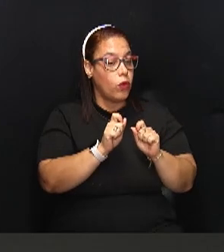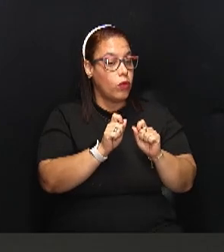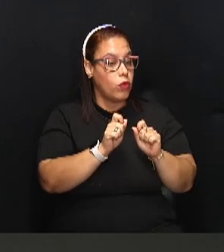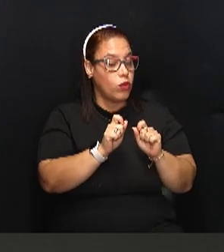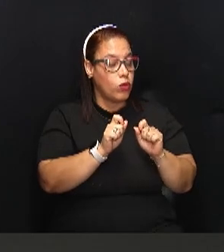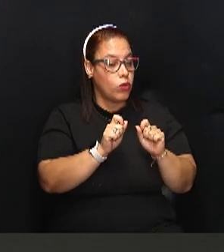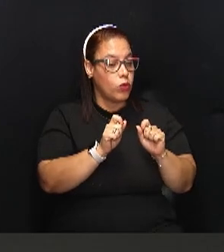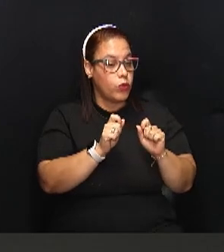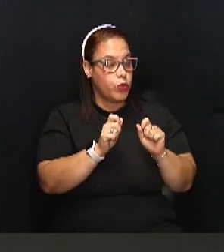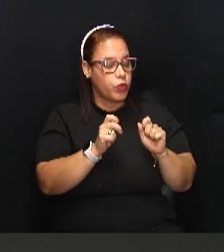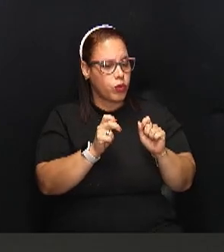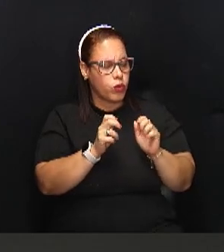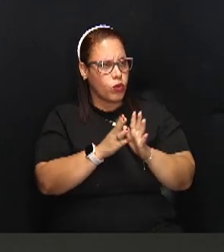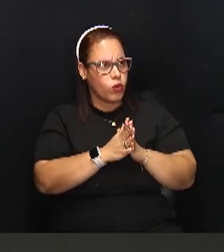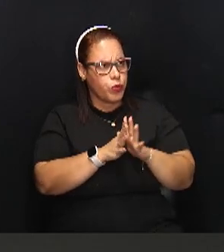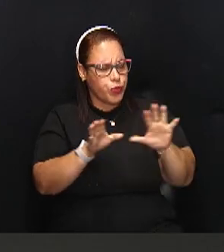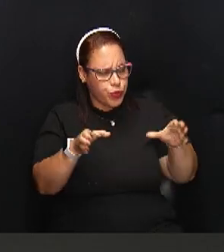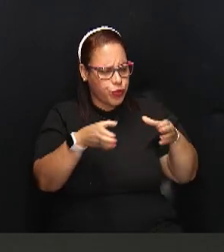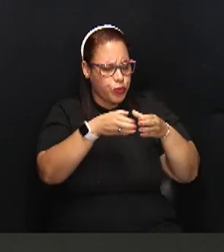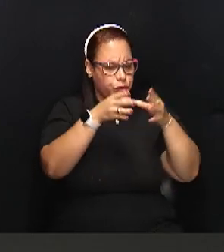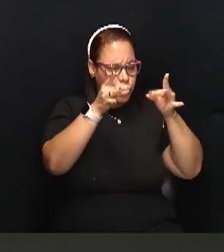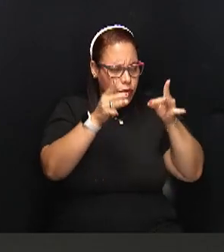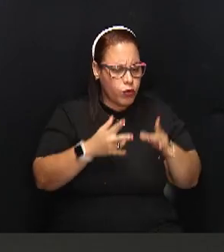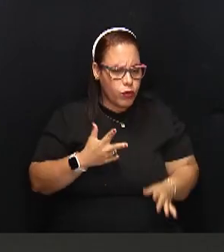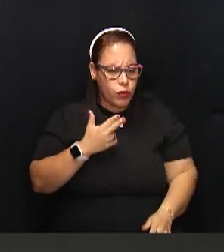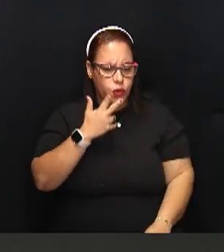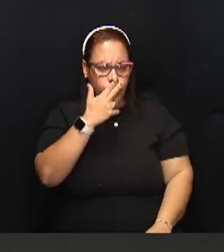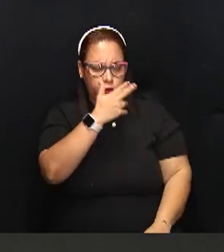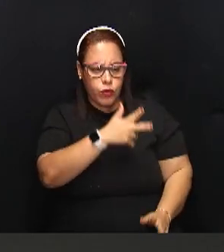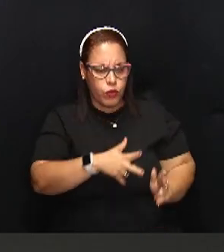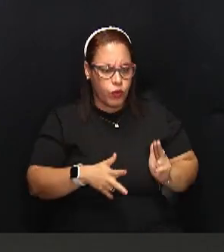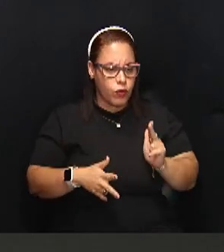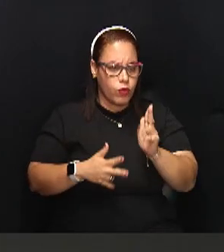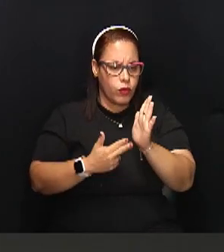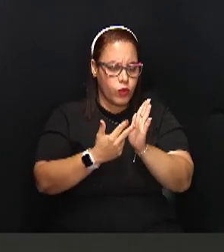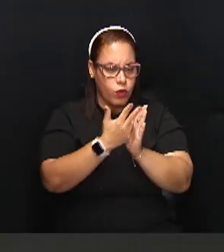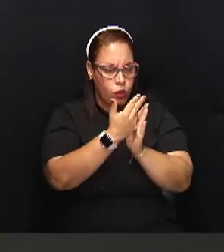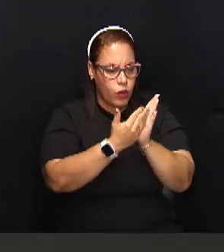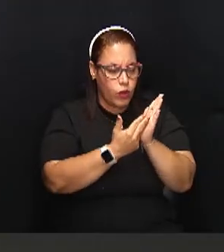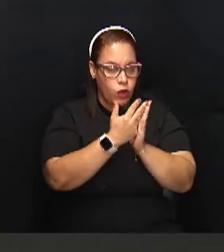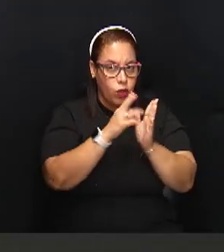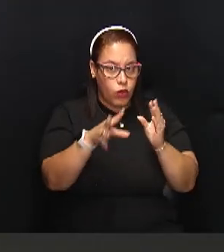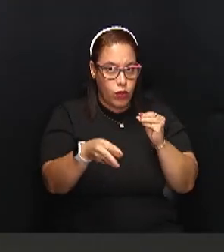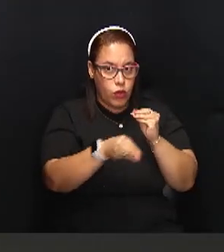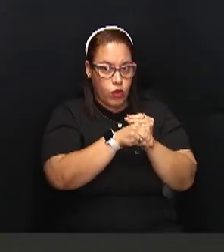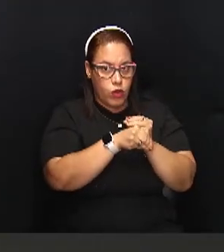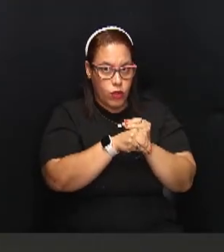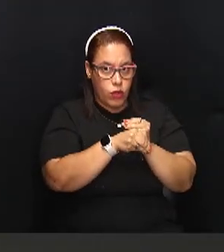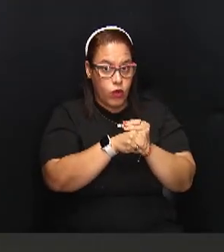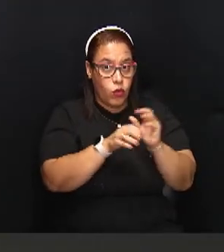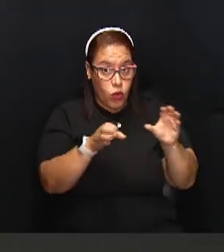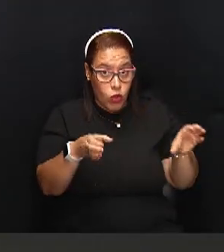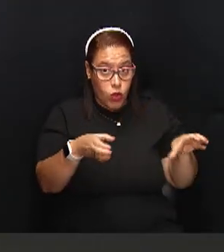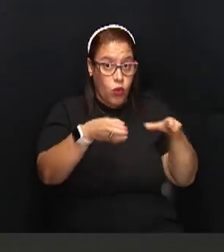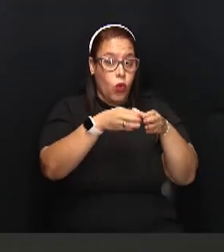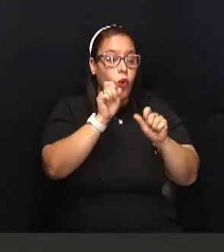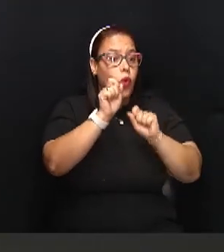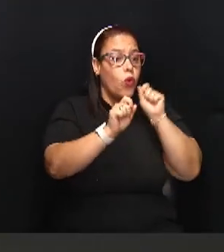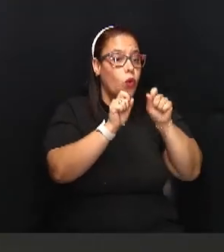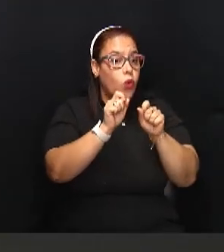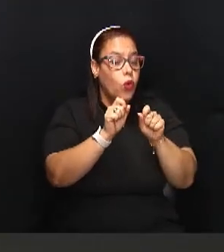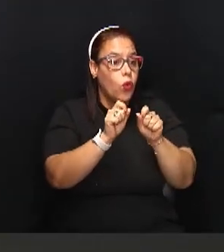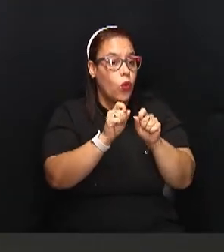das cirurgias, em especial a tudo isso. Foi emenda impositiva, foi atuação da comissão? O que foi